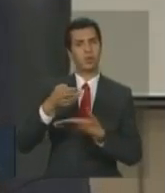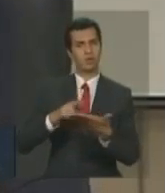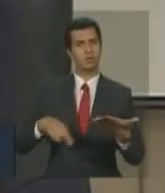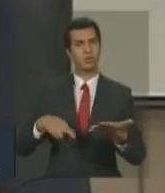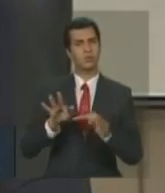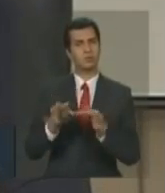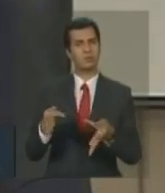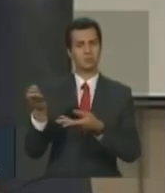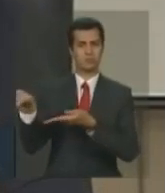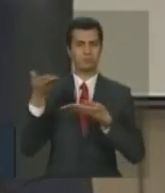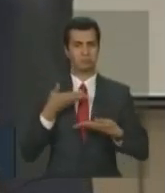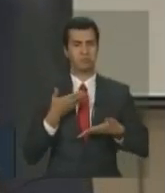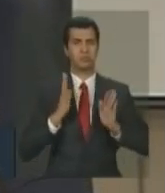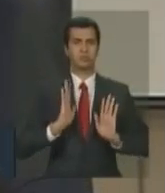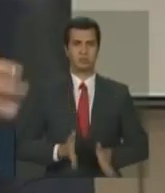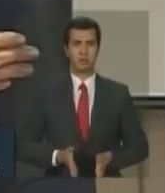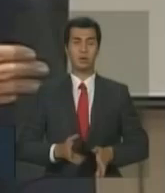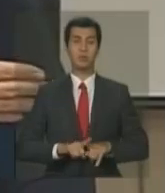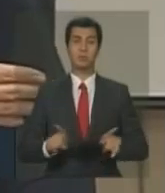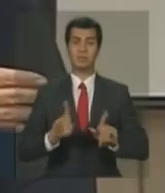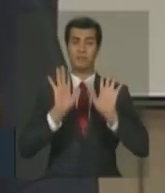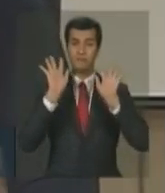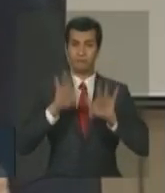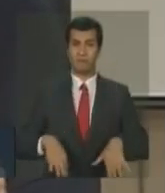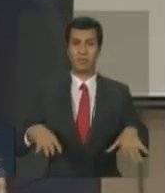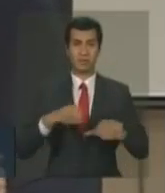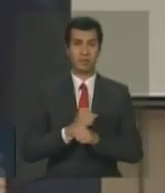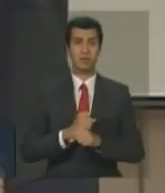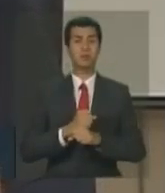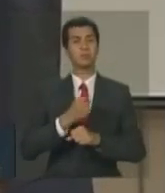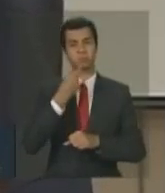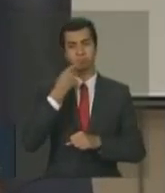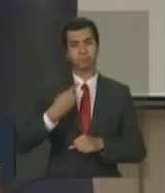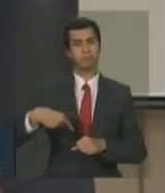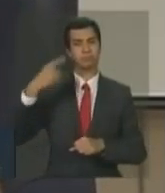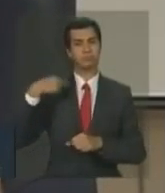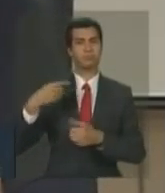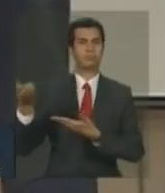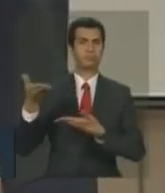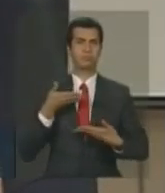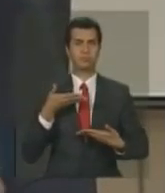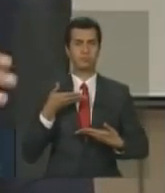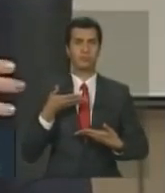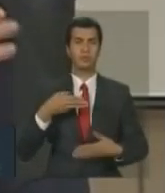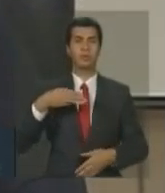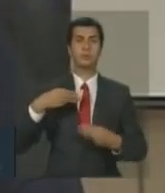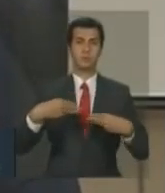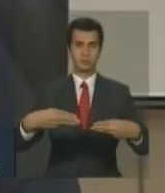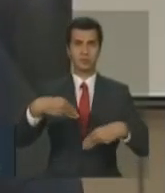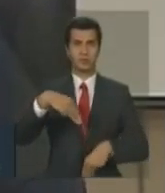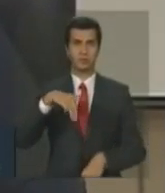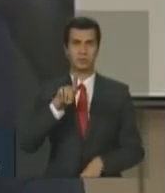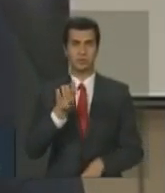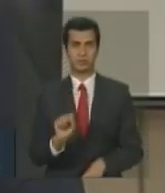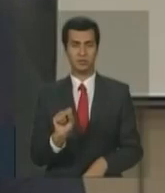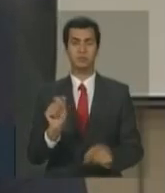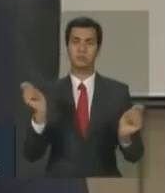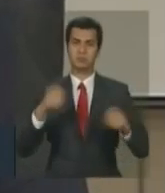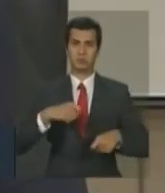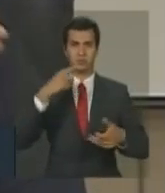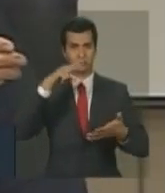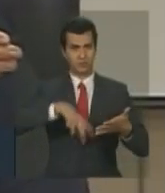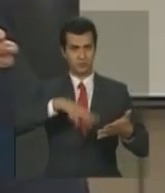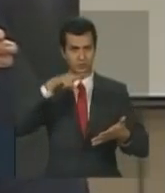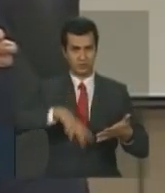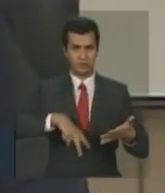já finalizado, nós recebemos recentemente. O MDS, em especial, teve a oportunidade de lê-lo